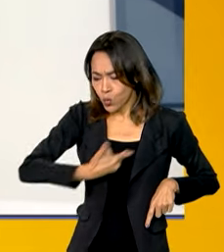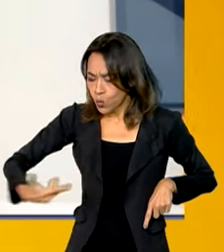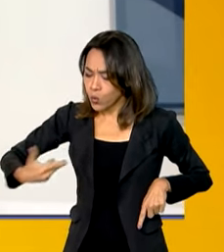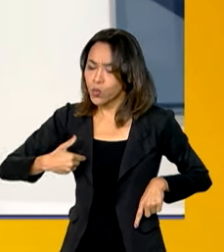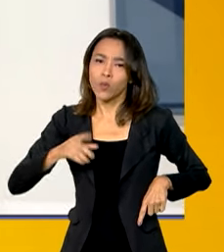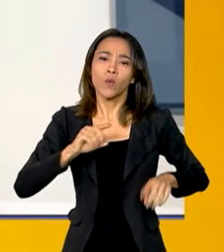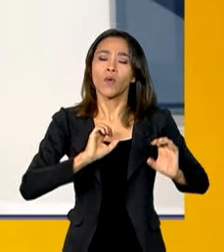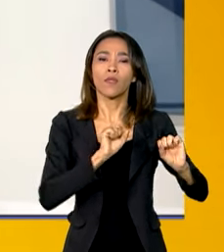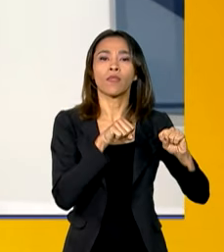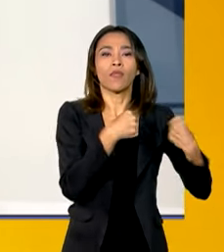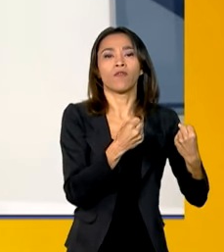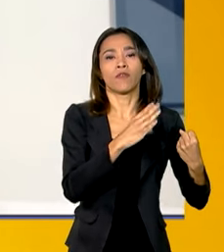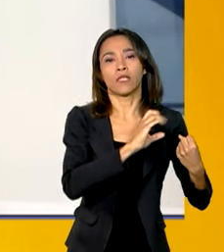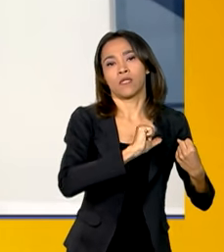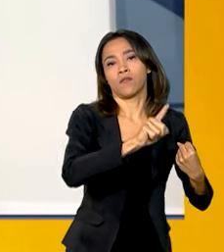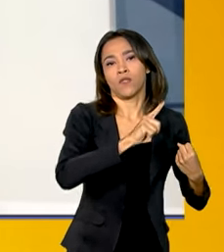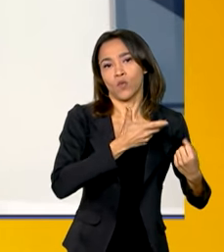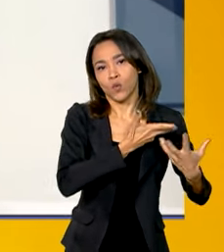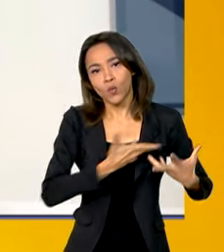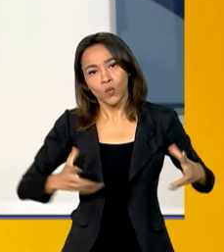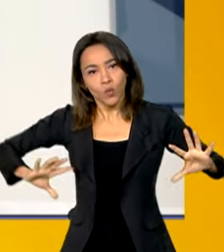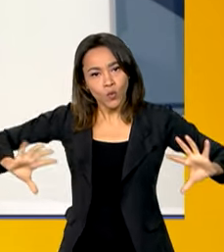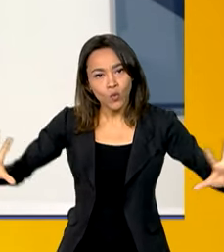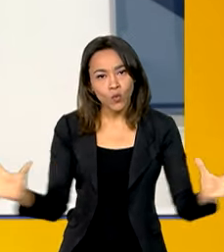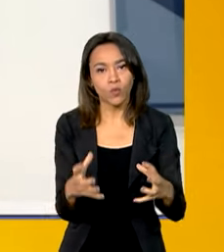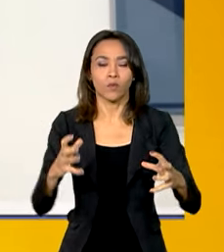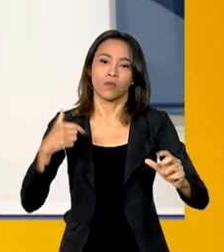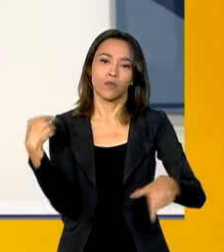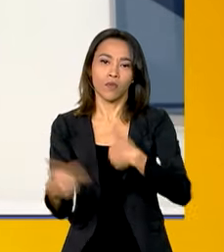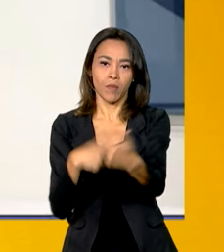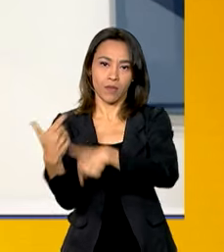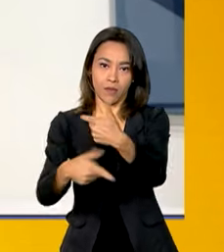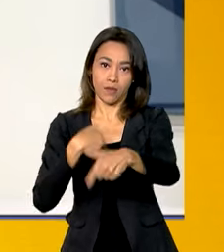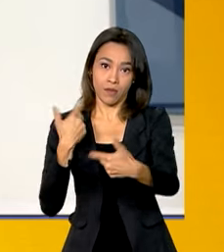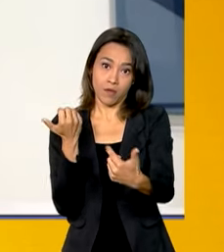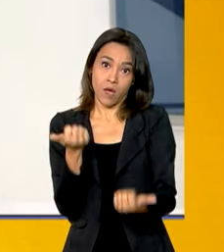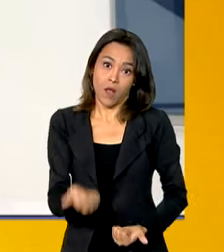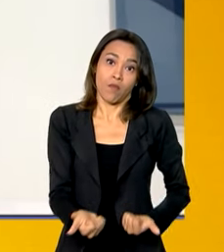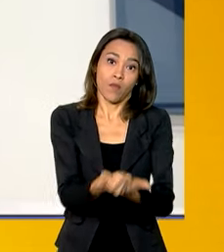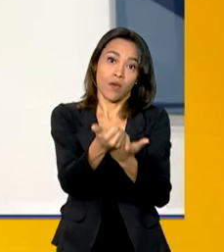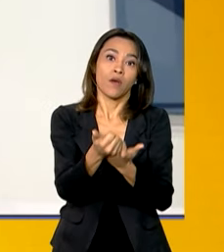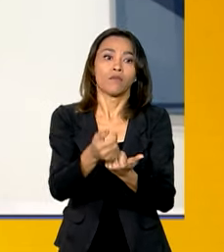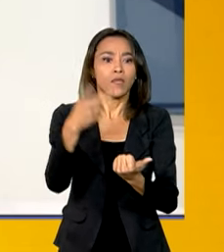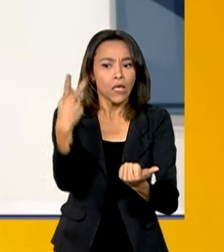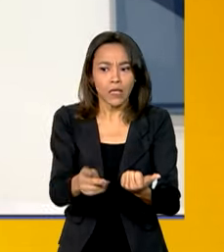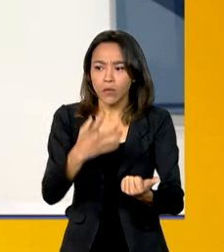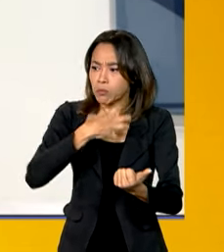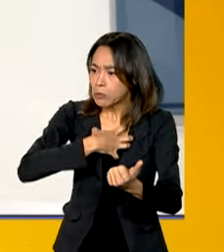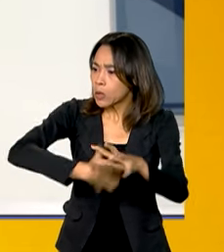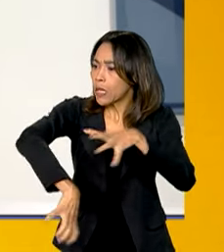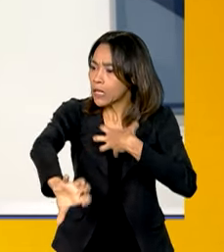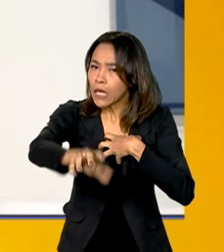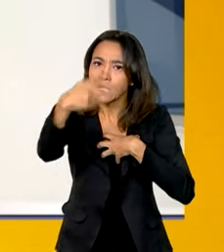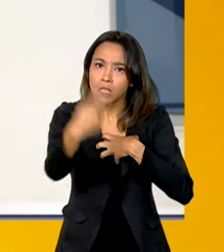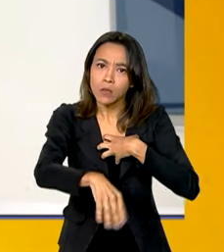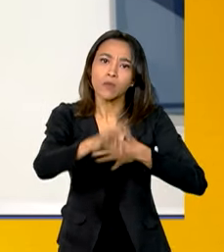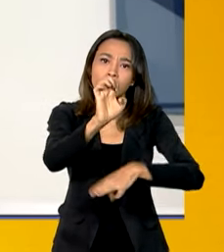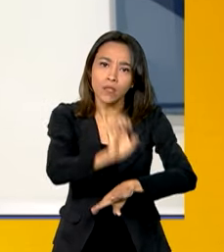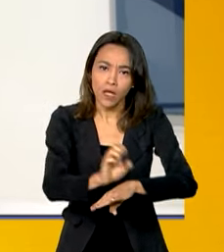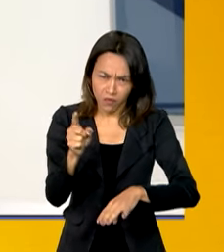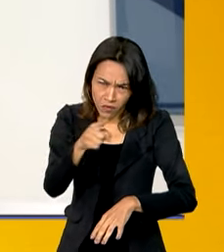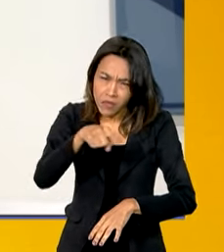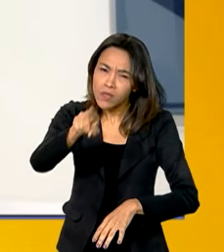Defesa Civil, como eu disse e repito, nós contamos muito aqui com a solidariedade no Rio Grande do Sul, mas como vocês estão